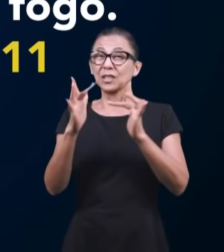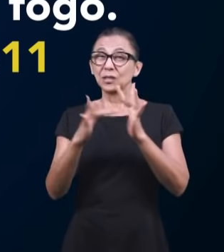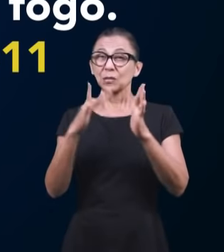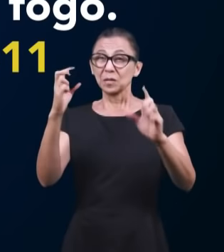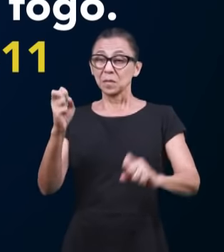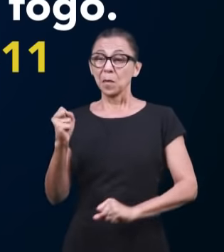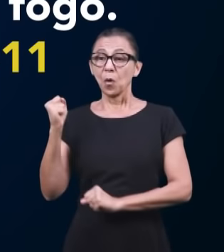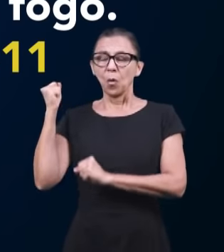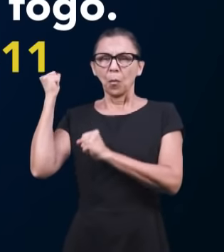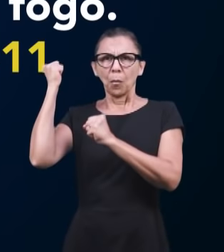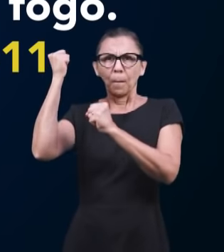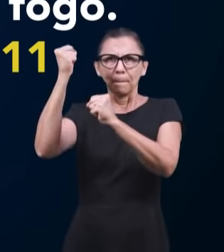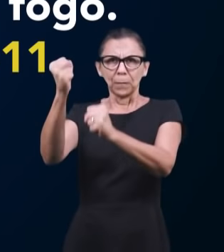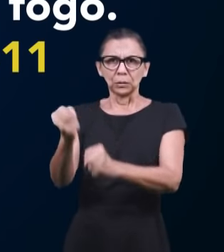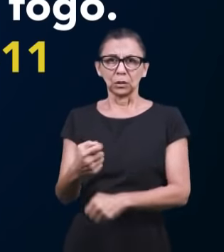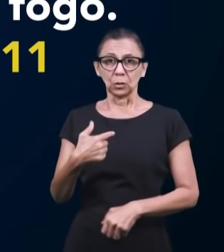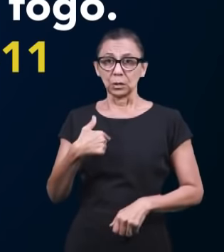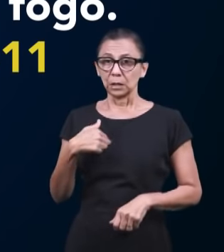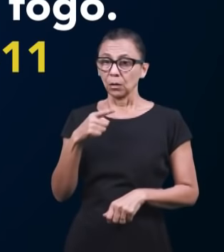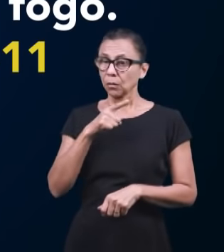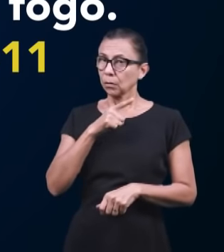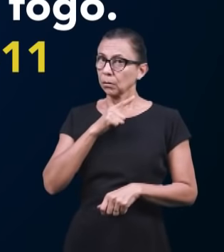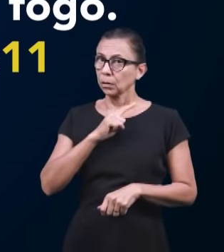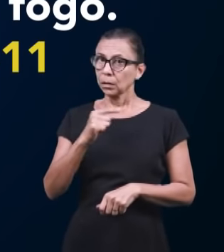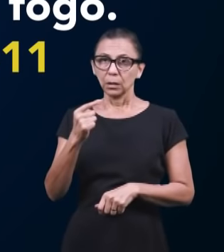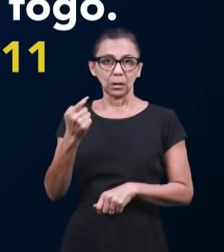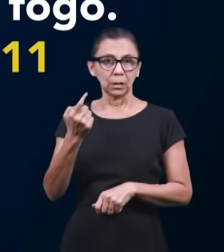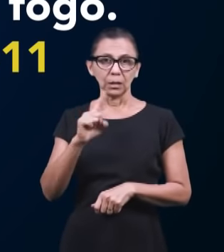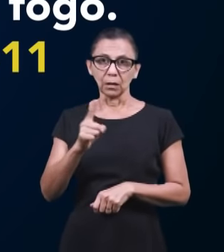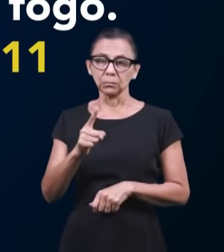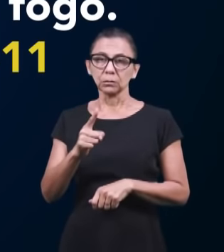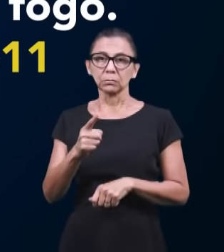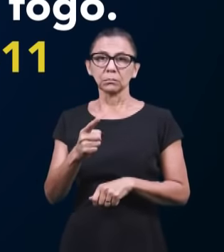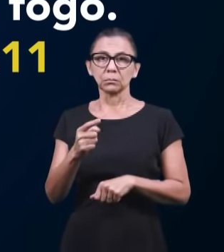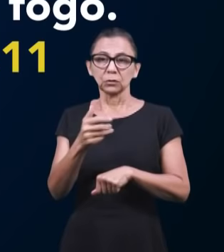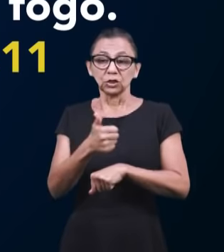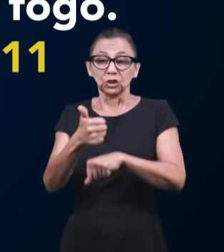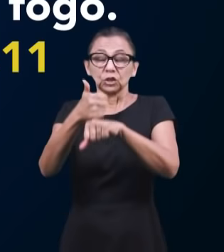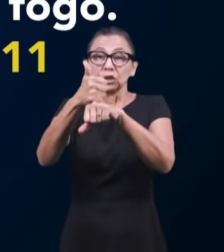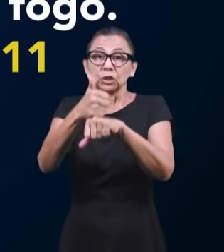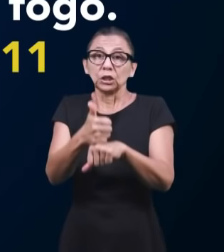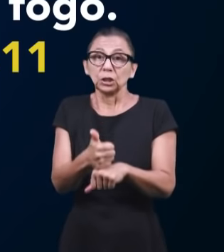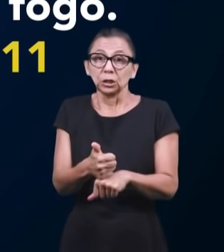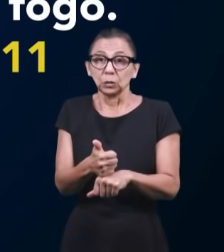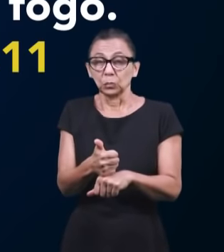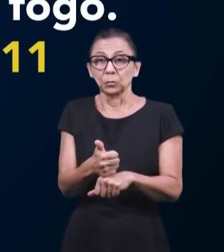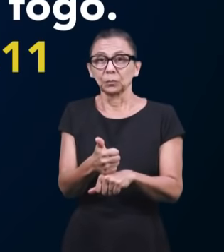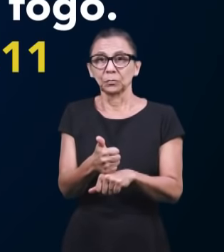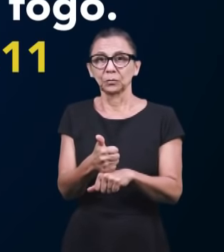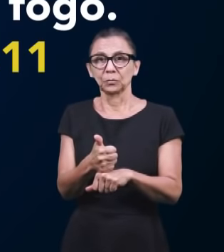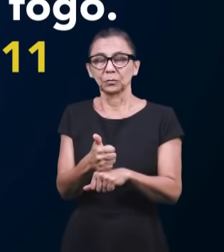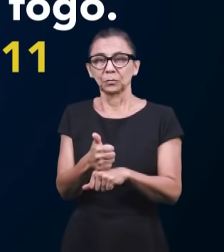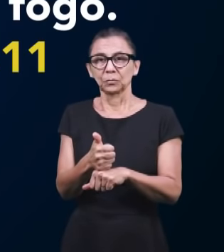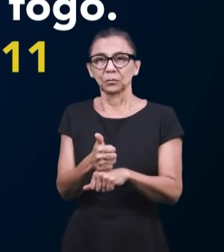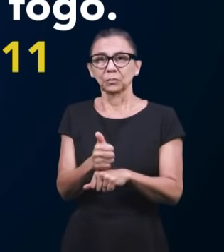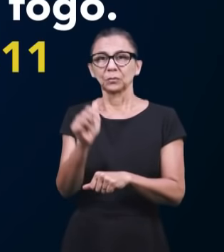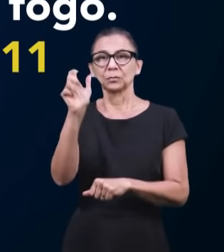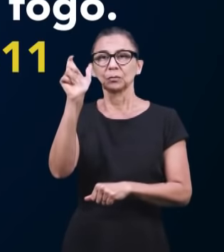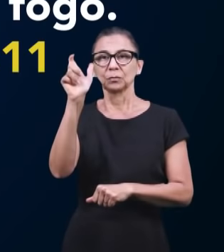cujas alpacas não sou digno de levar. Ele vos batizará com o Espírito Santo e com